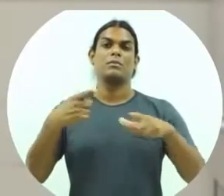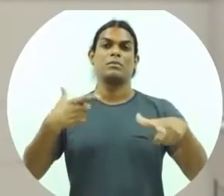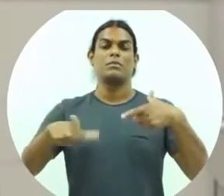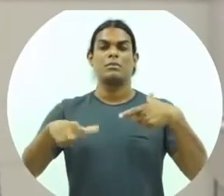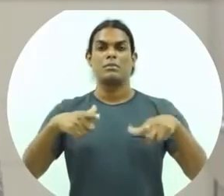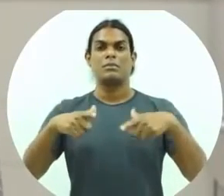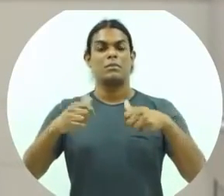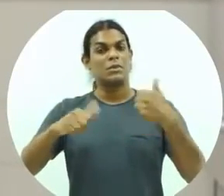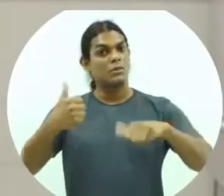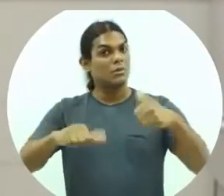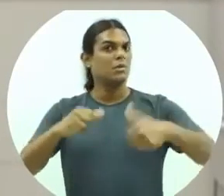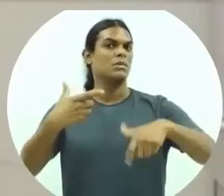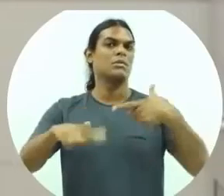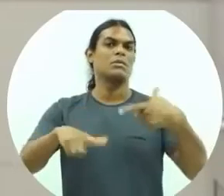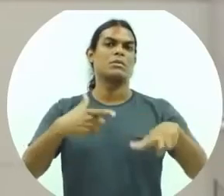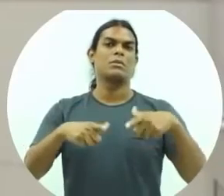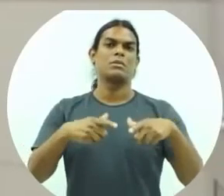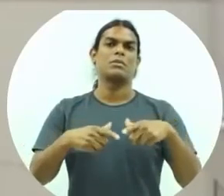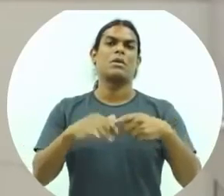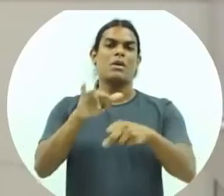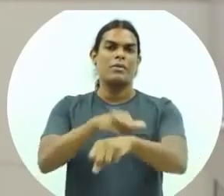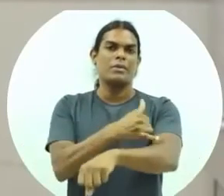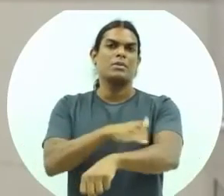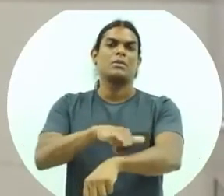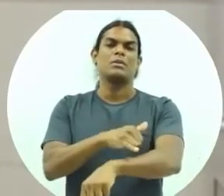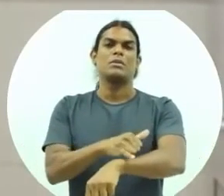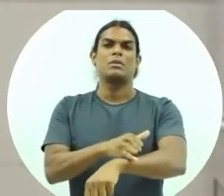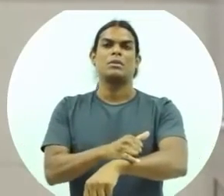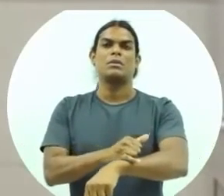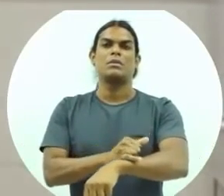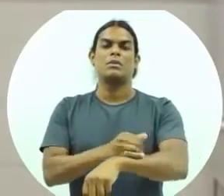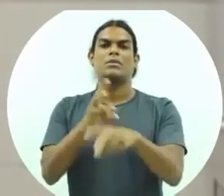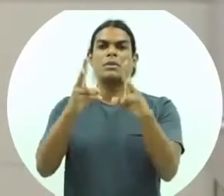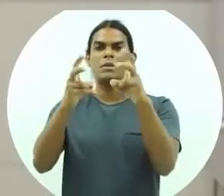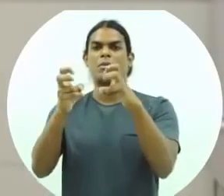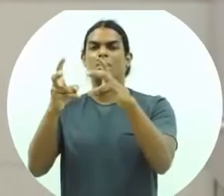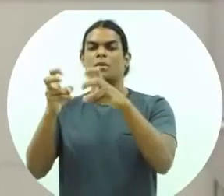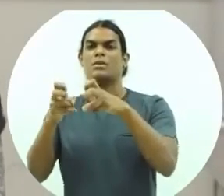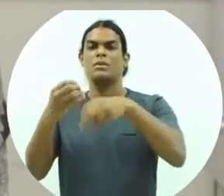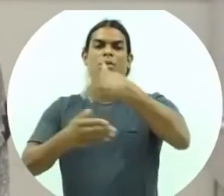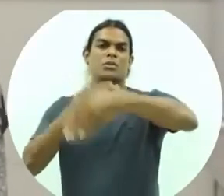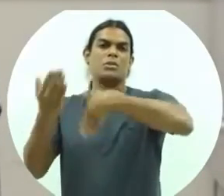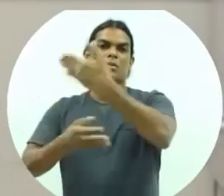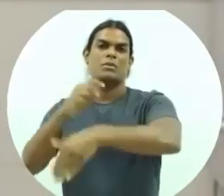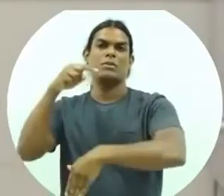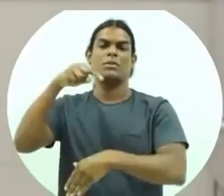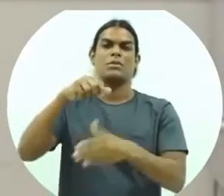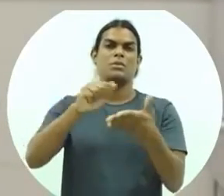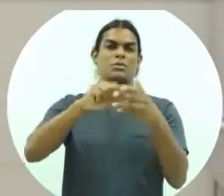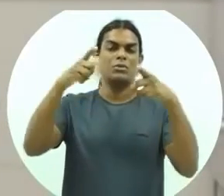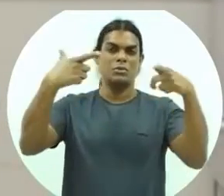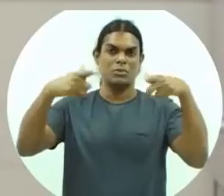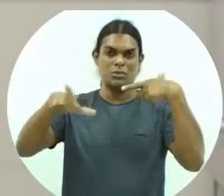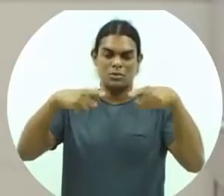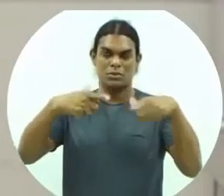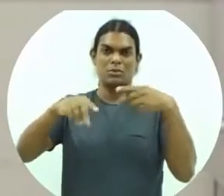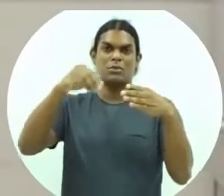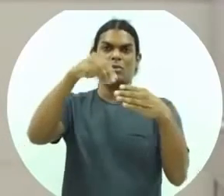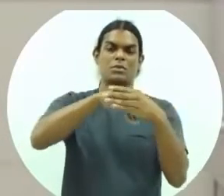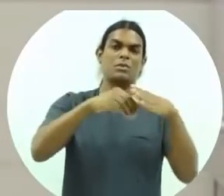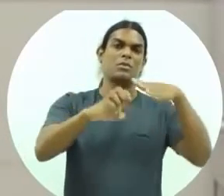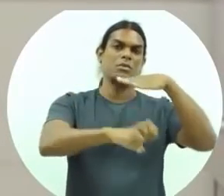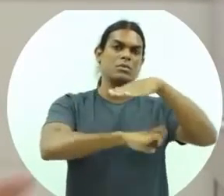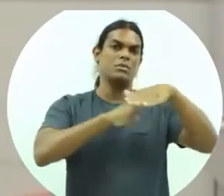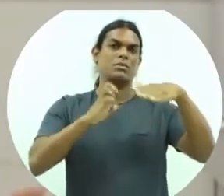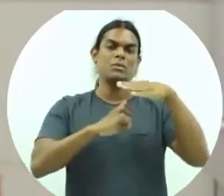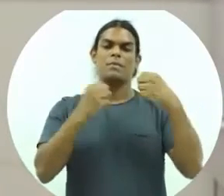de desempenho é um instrumento que vai identificar o desempenho desses colaboradores dentro das organizações.